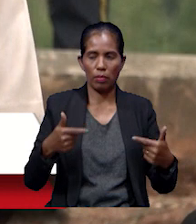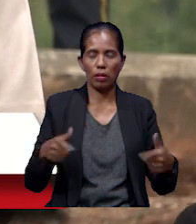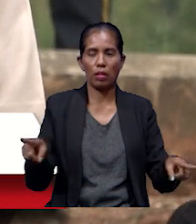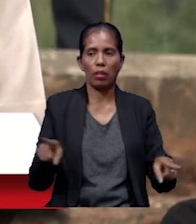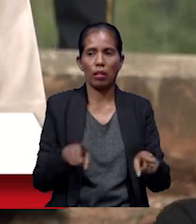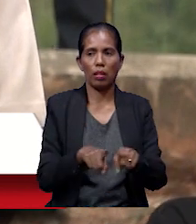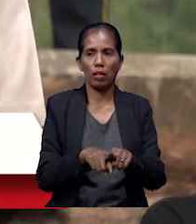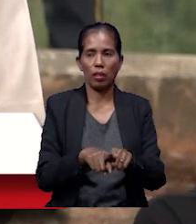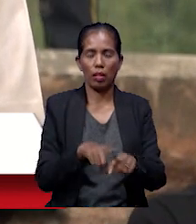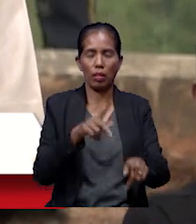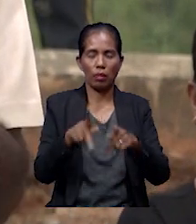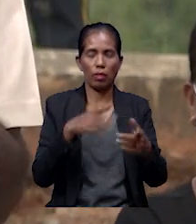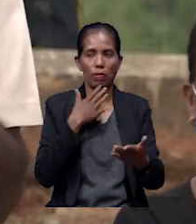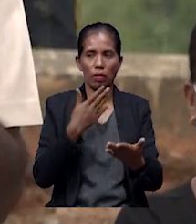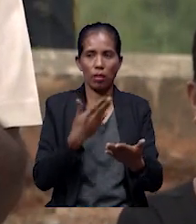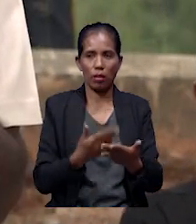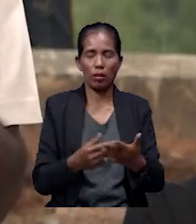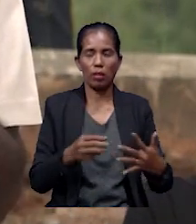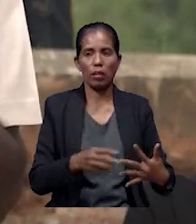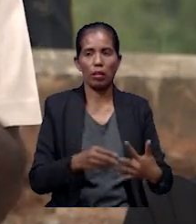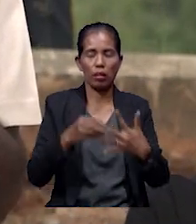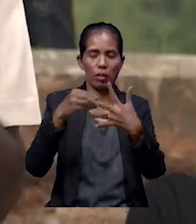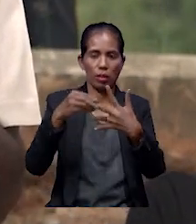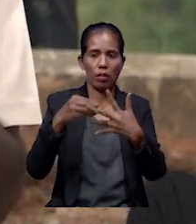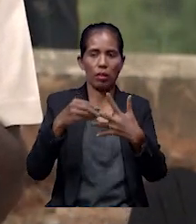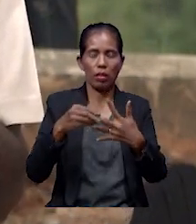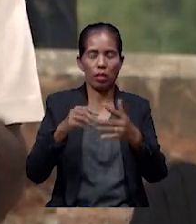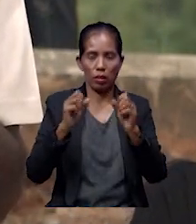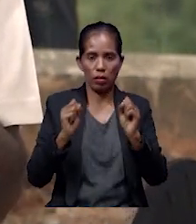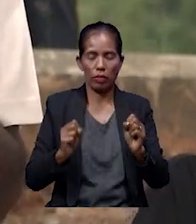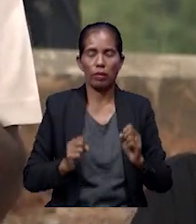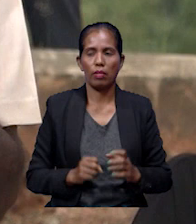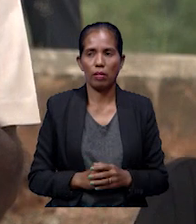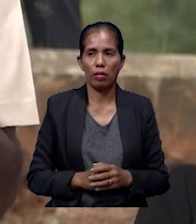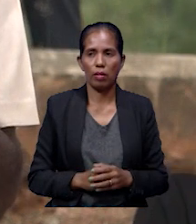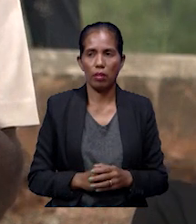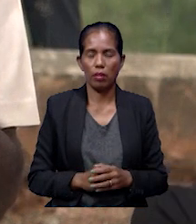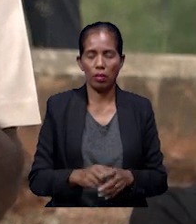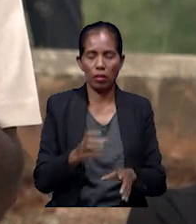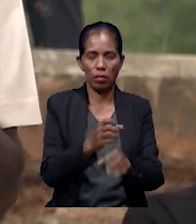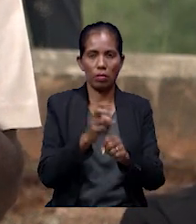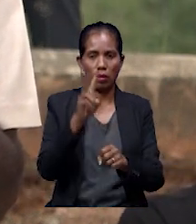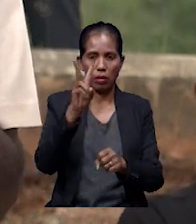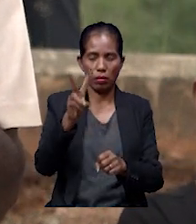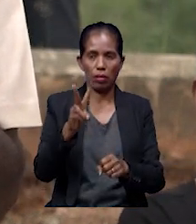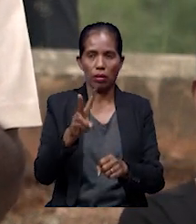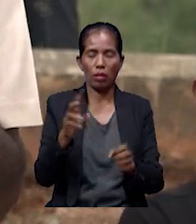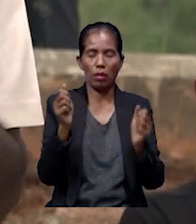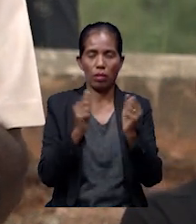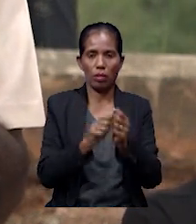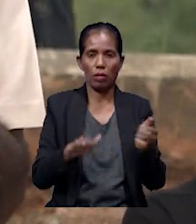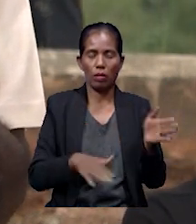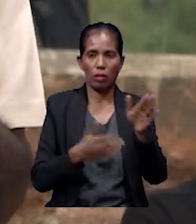saiona beneficiário da pensão especial de reforma, escalão 2, honia